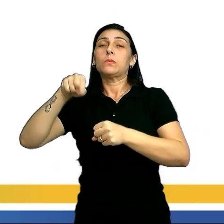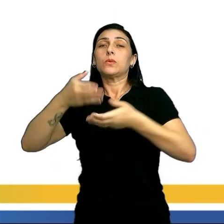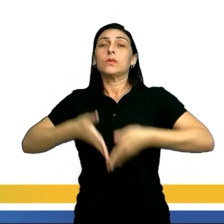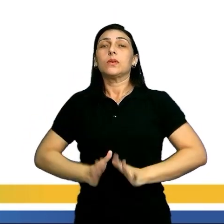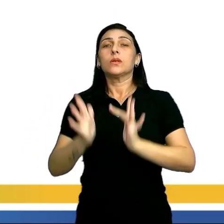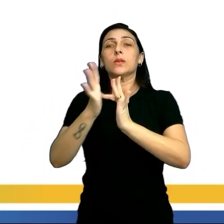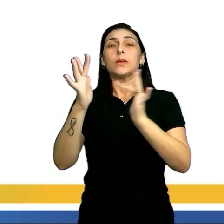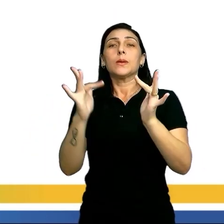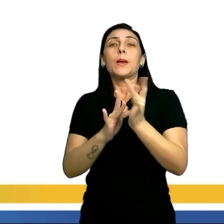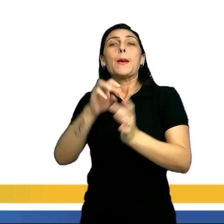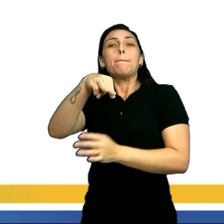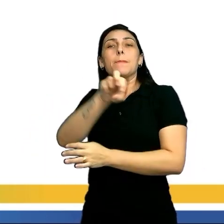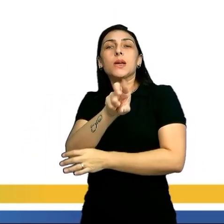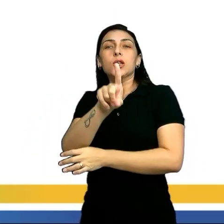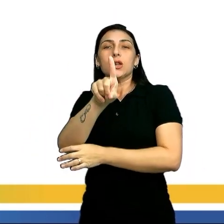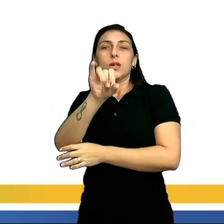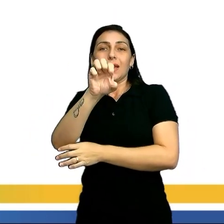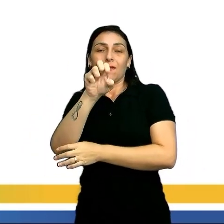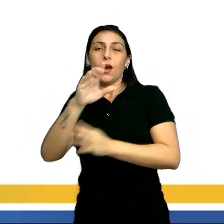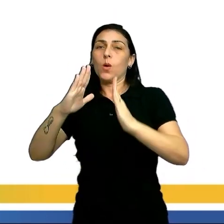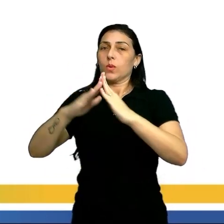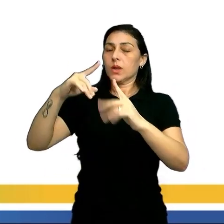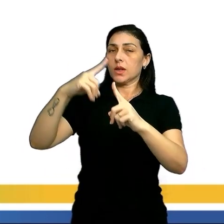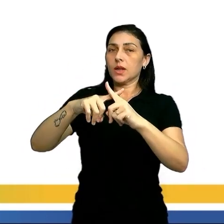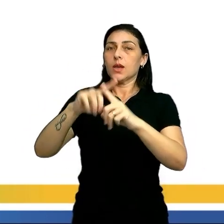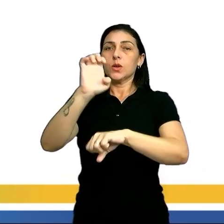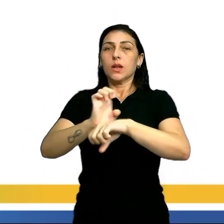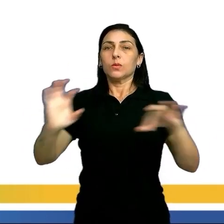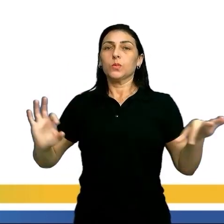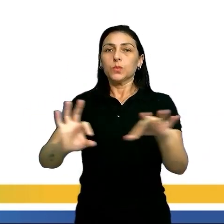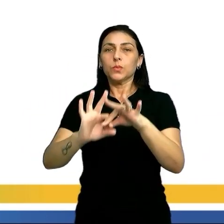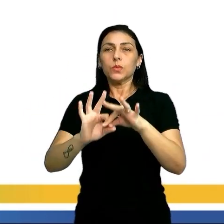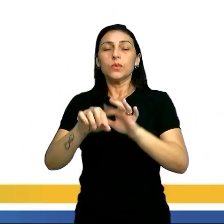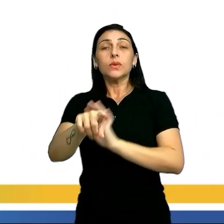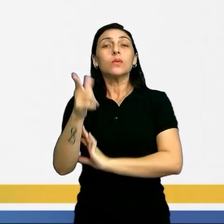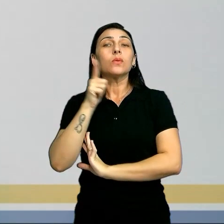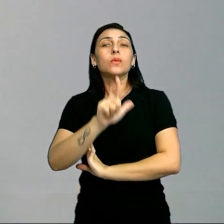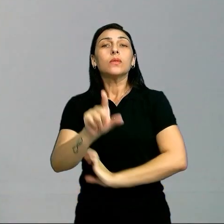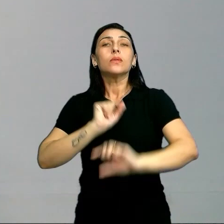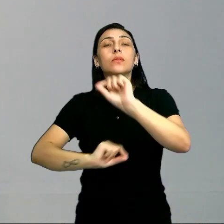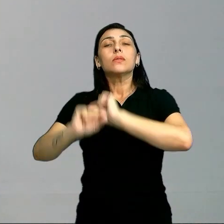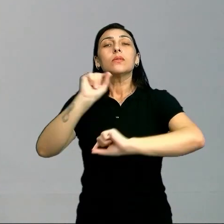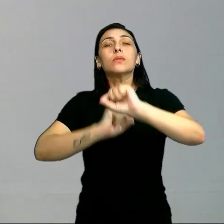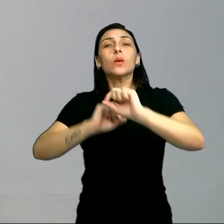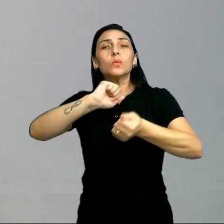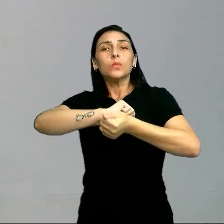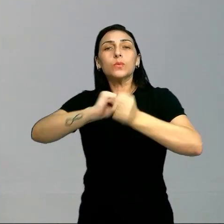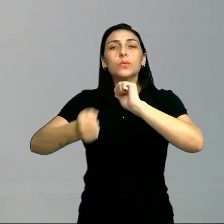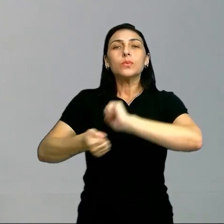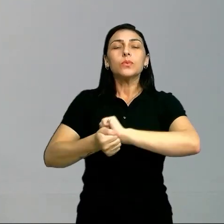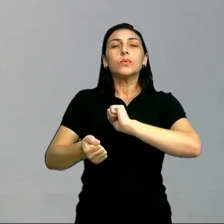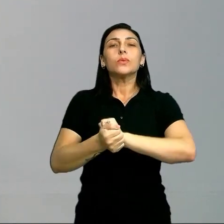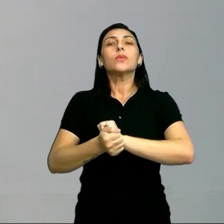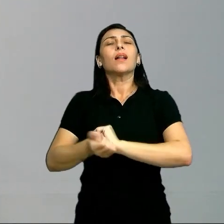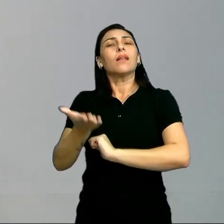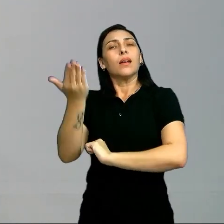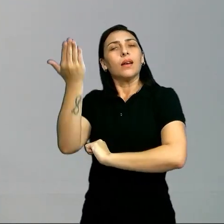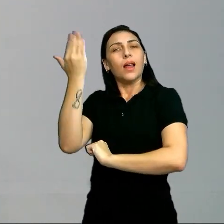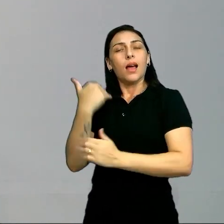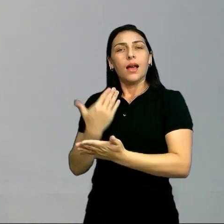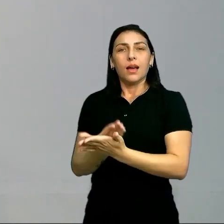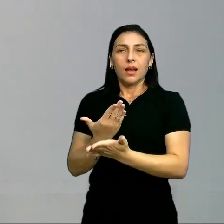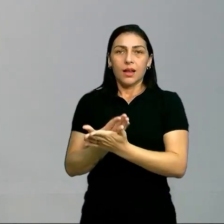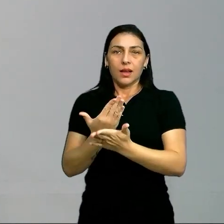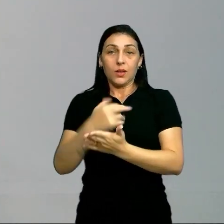arte medieval. Igreja e o Estado se unem. Talvez você consiga associar aí lá a sua